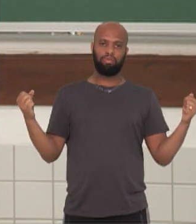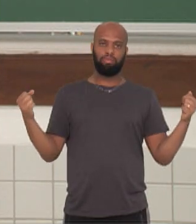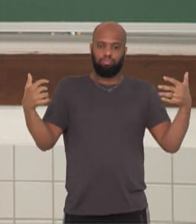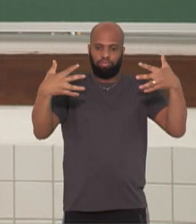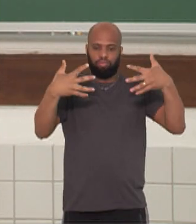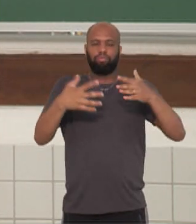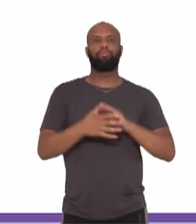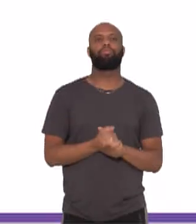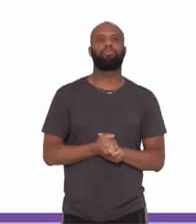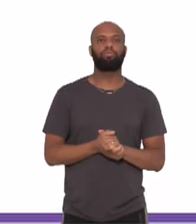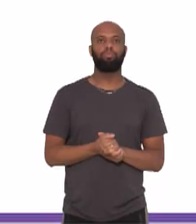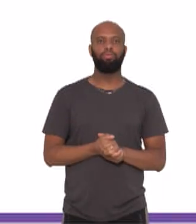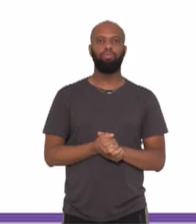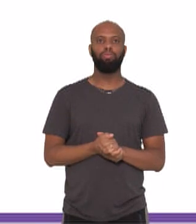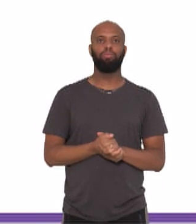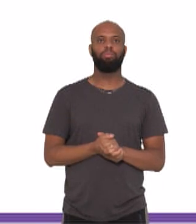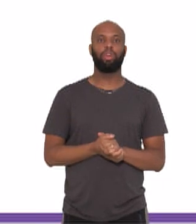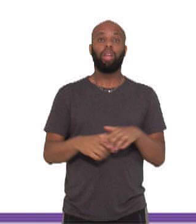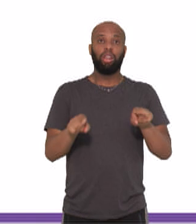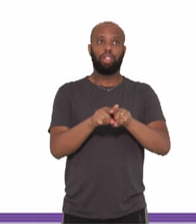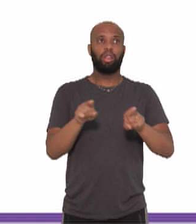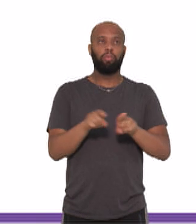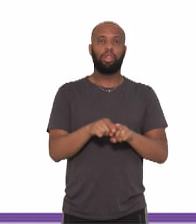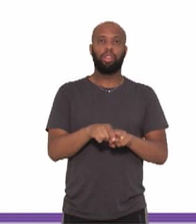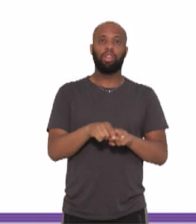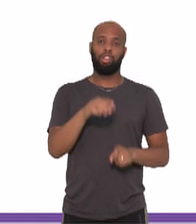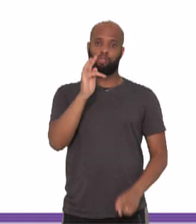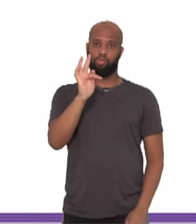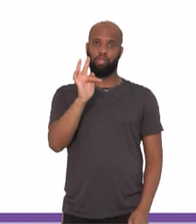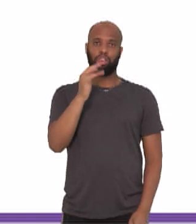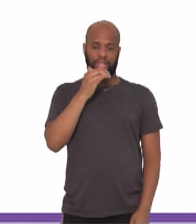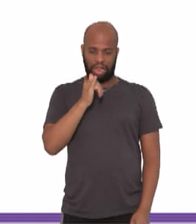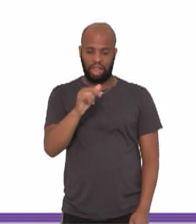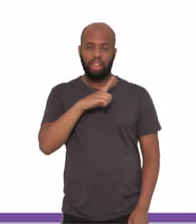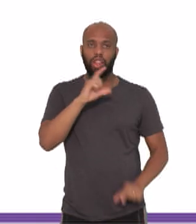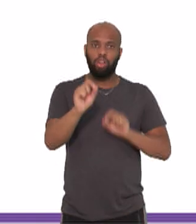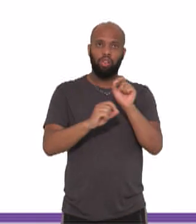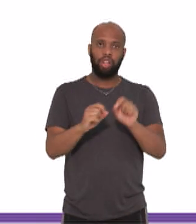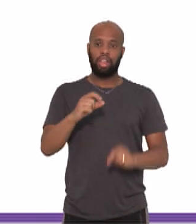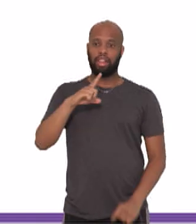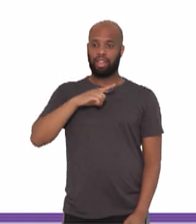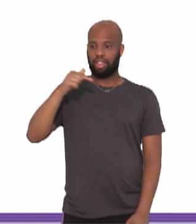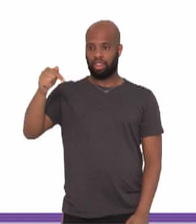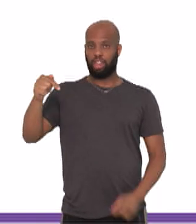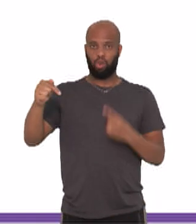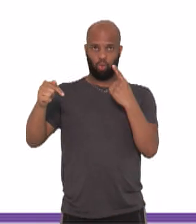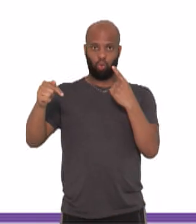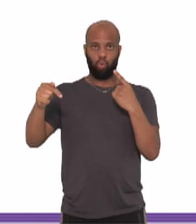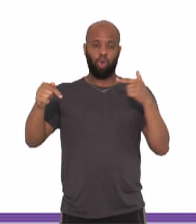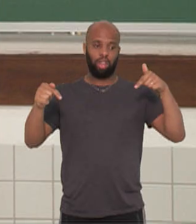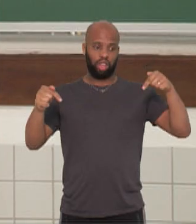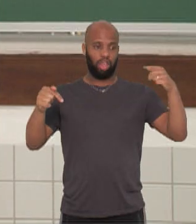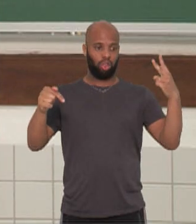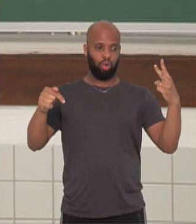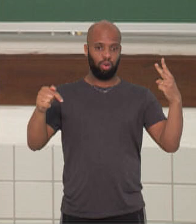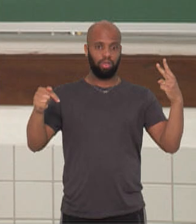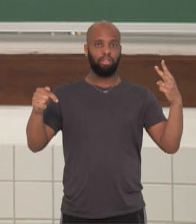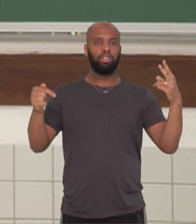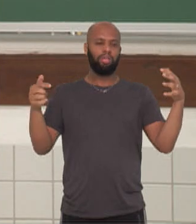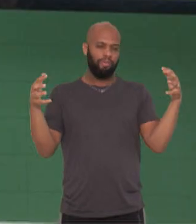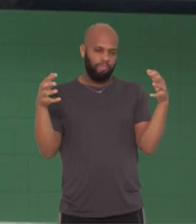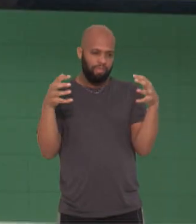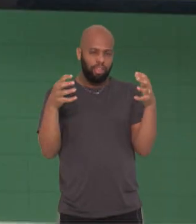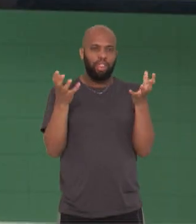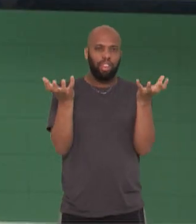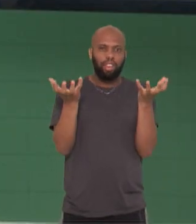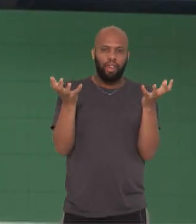fim, toda força elétrica ocorre pela interação de pelo menos duas cargas elétricas. Então não tem força elétrica se